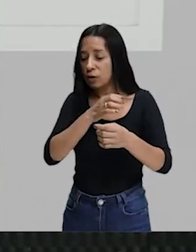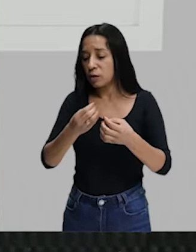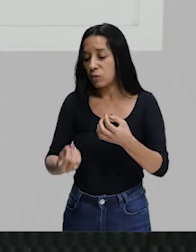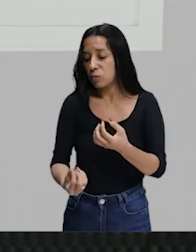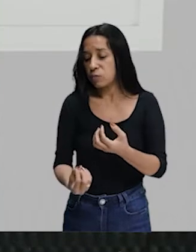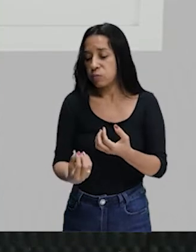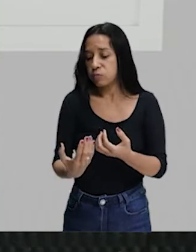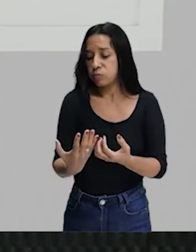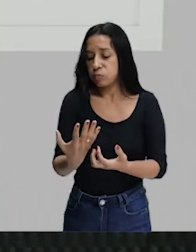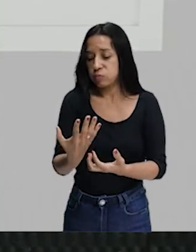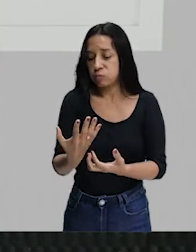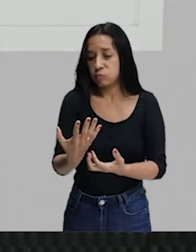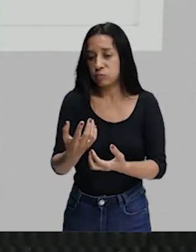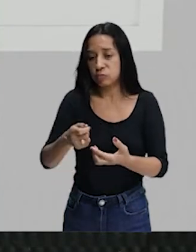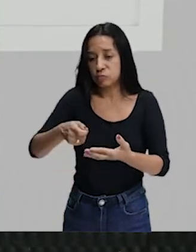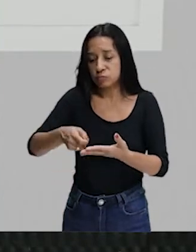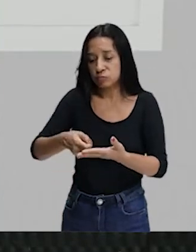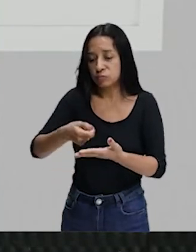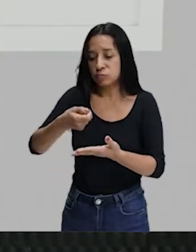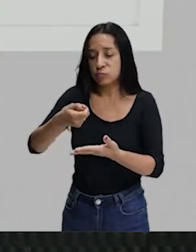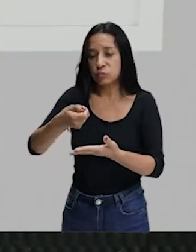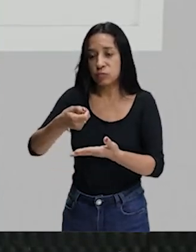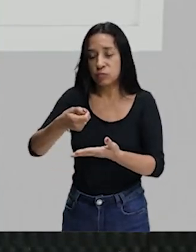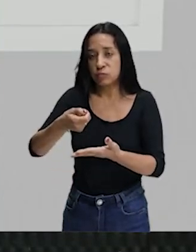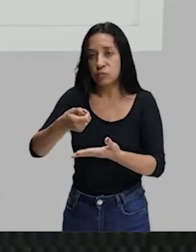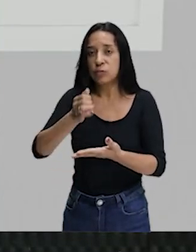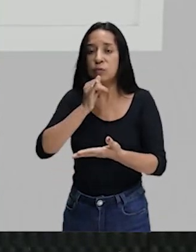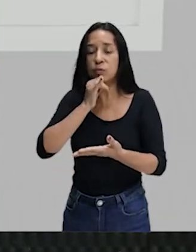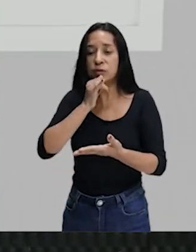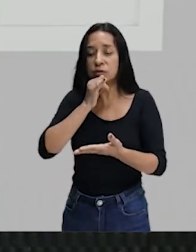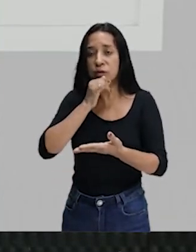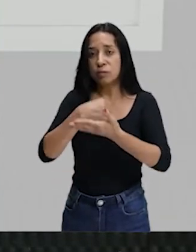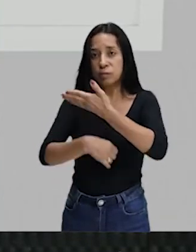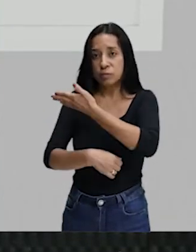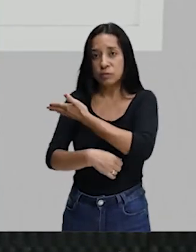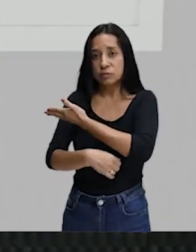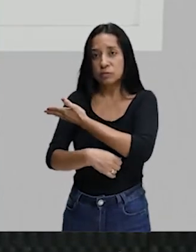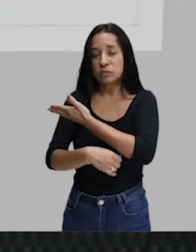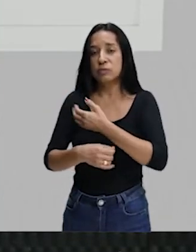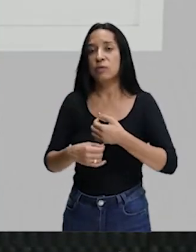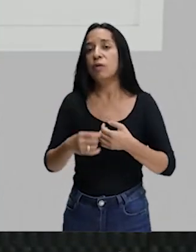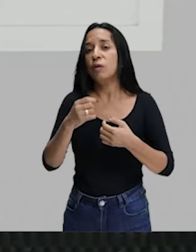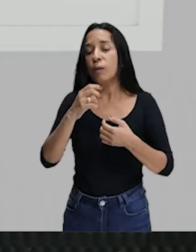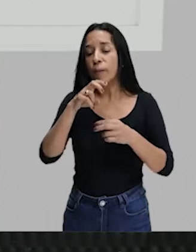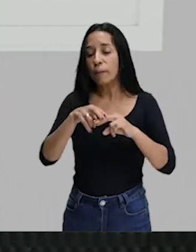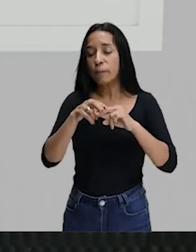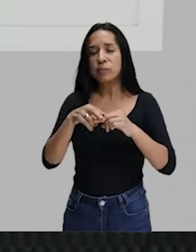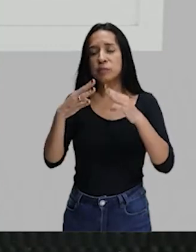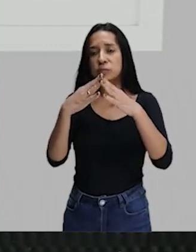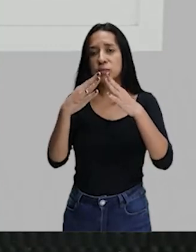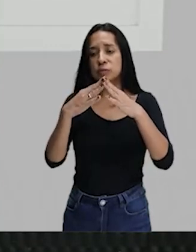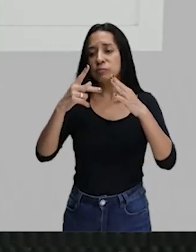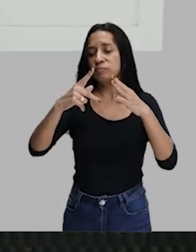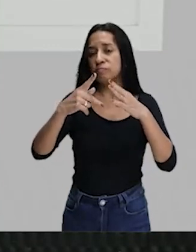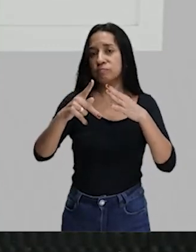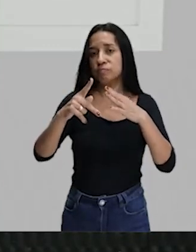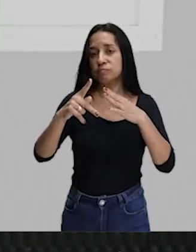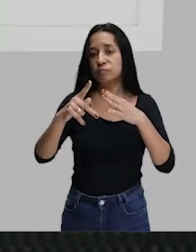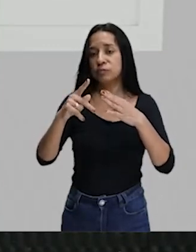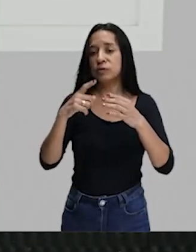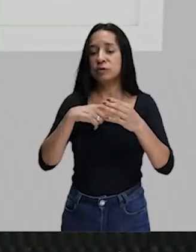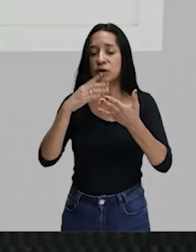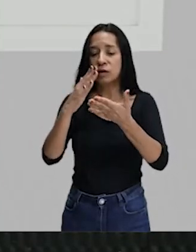transmitido interno a este sólido. É o exemplo que nós estamos colocando aqui. É por isso que na sua casa existem